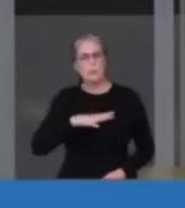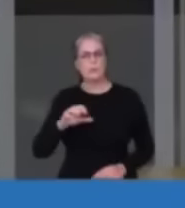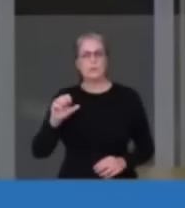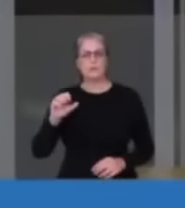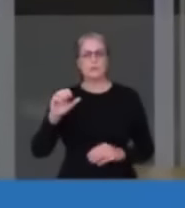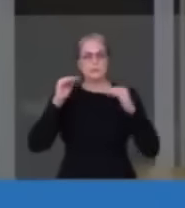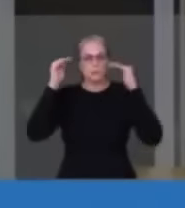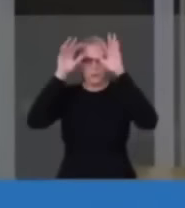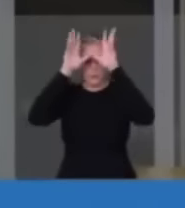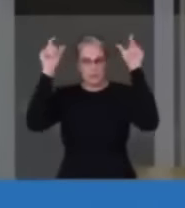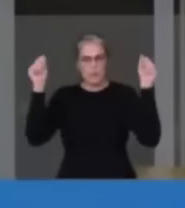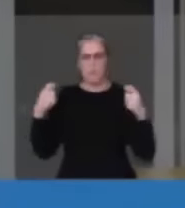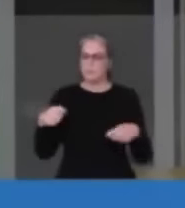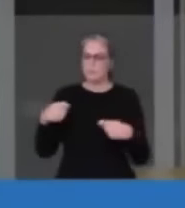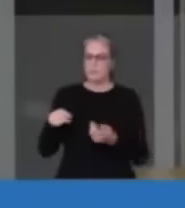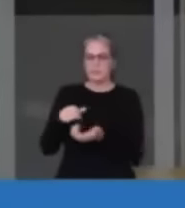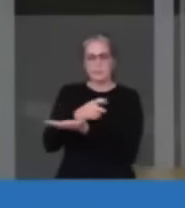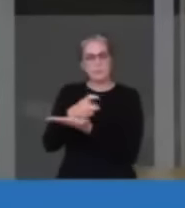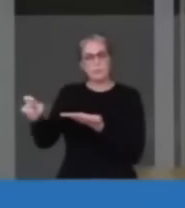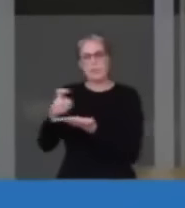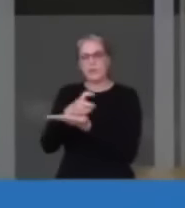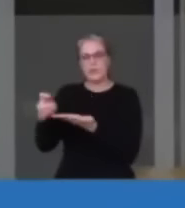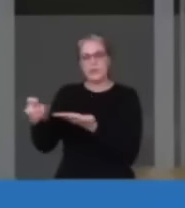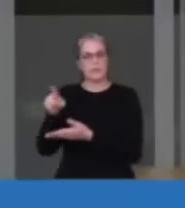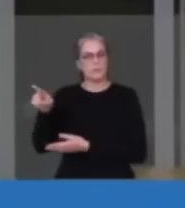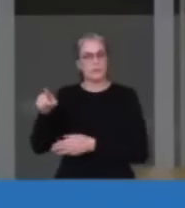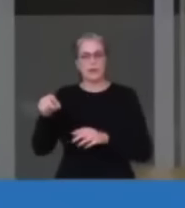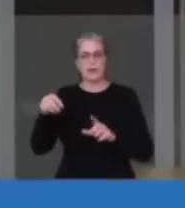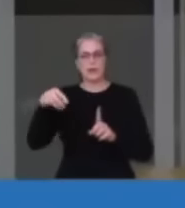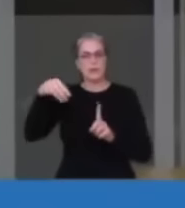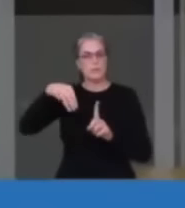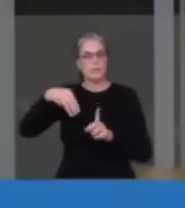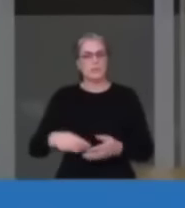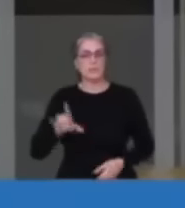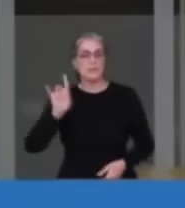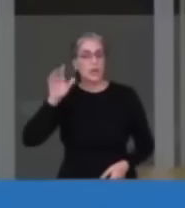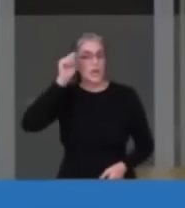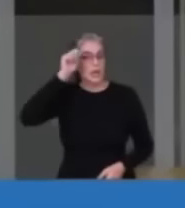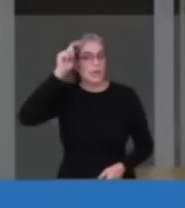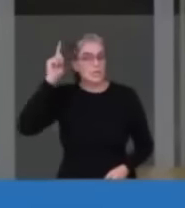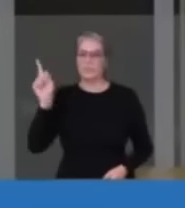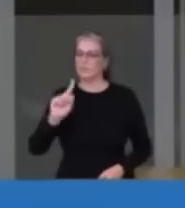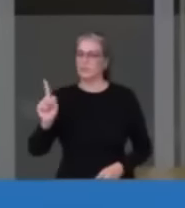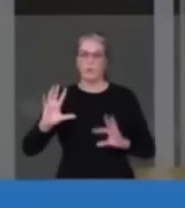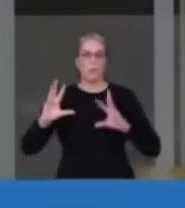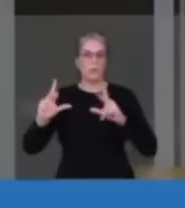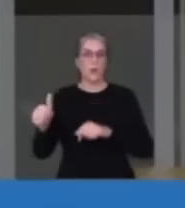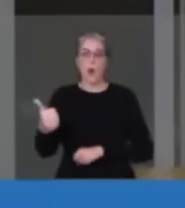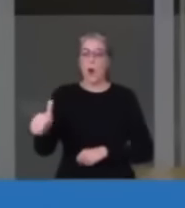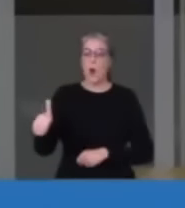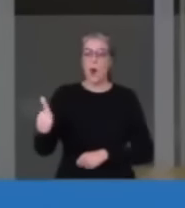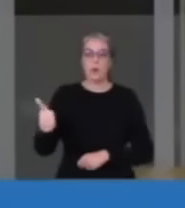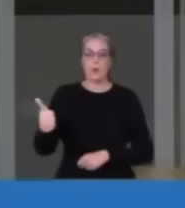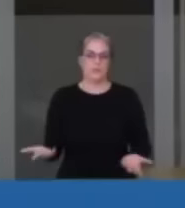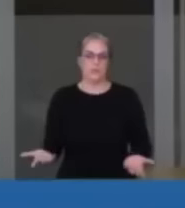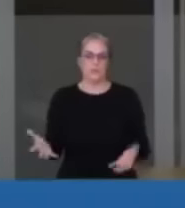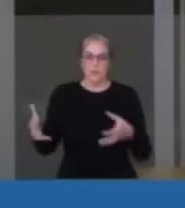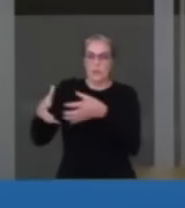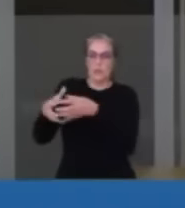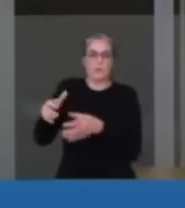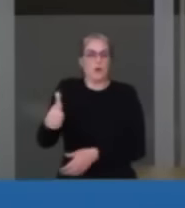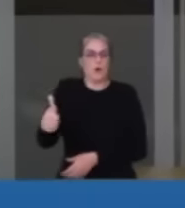qu briga entre eles ó Pacheco brigando com Pacheco a direita brigando ó meu eu tô feliz quando eles estão